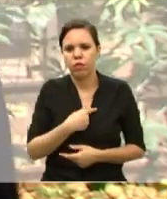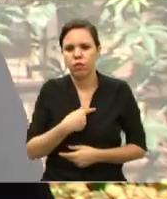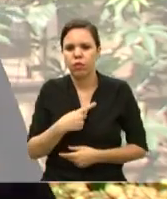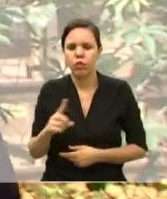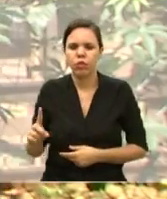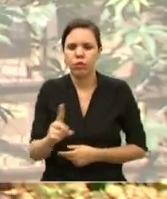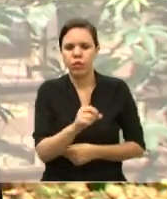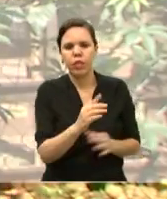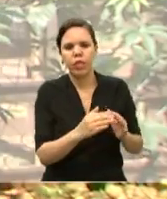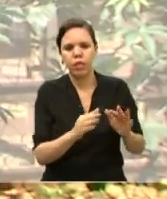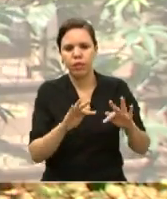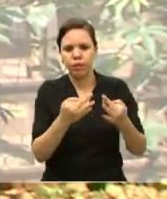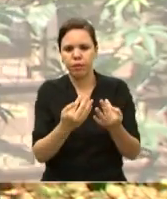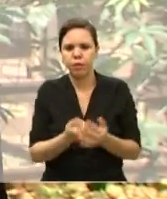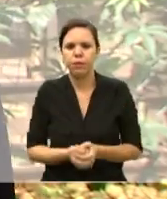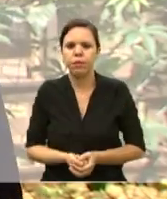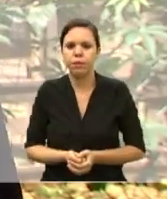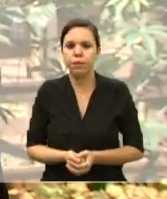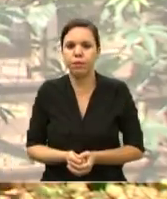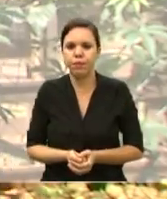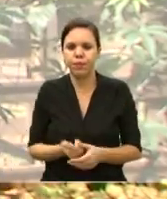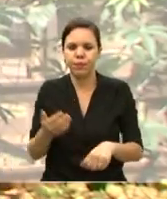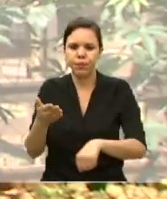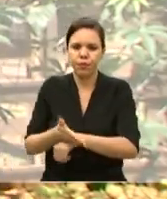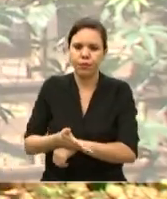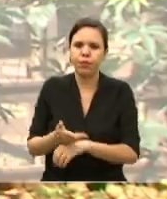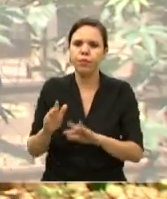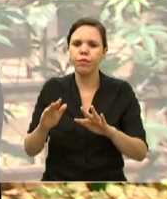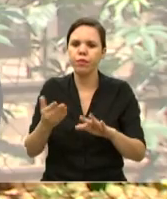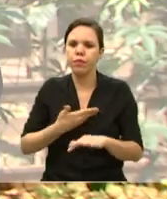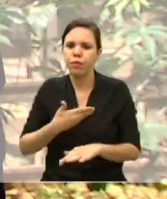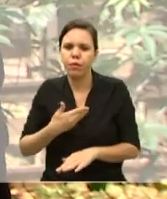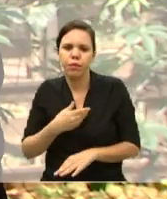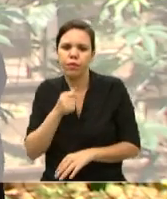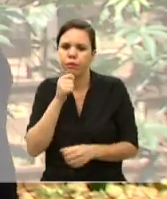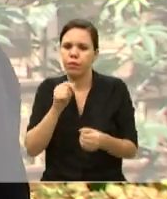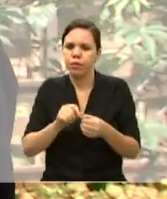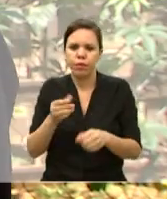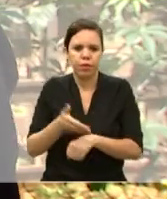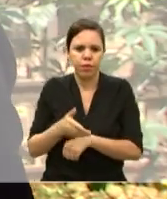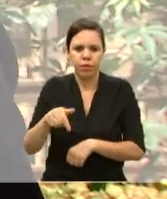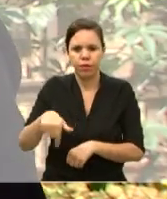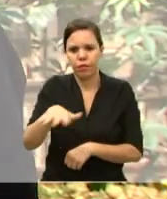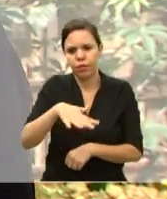vai, por exemplo, para a casa da família, visitar alguns amigos que não fazem parte